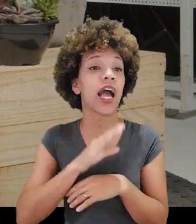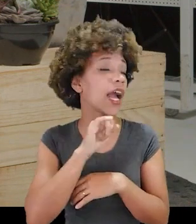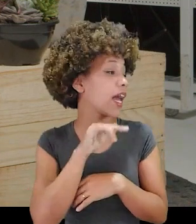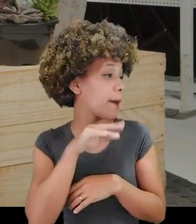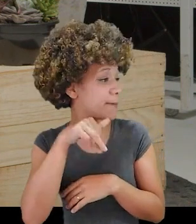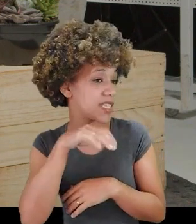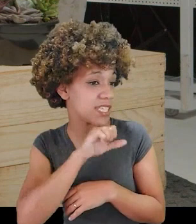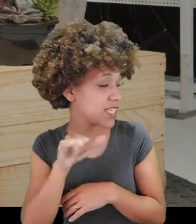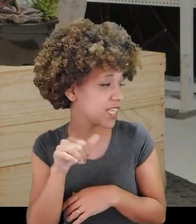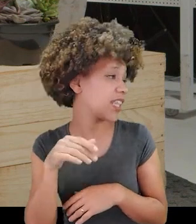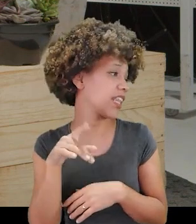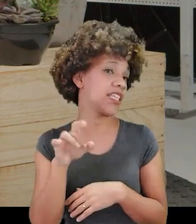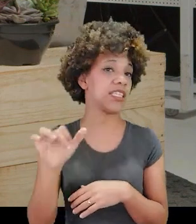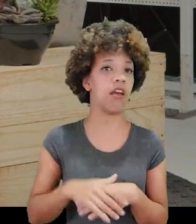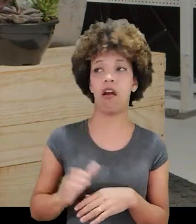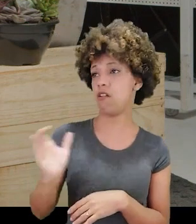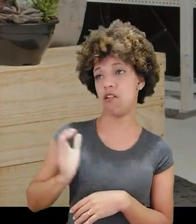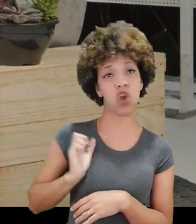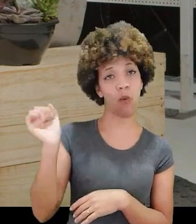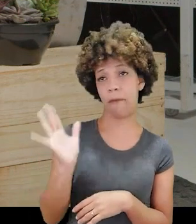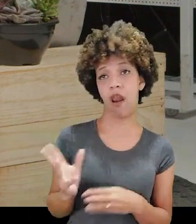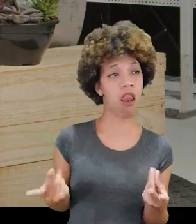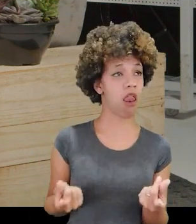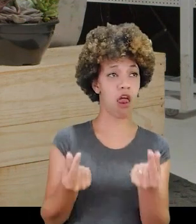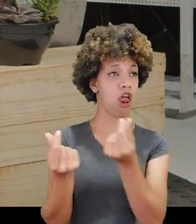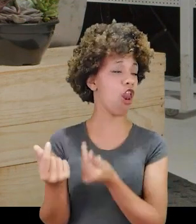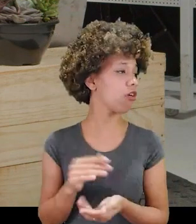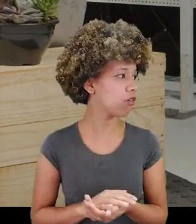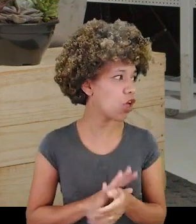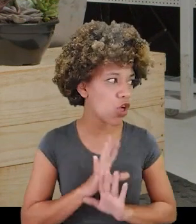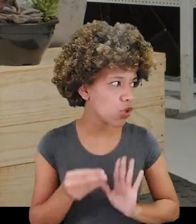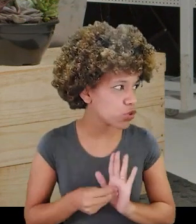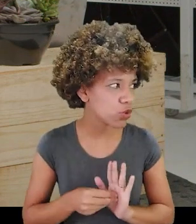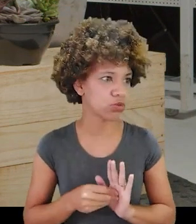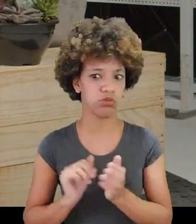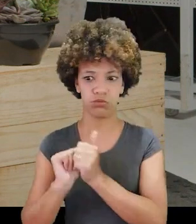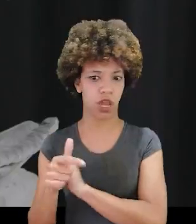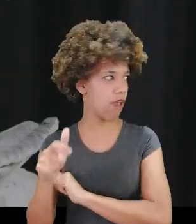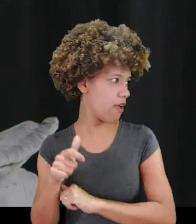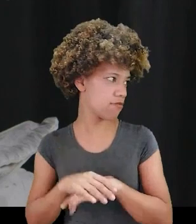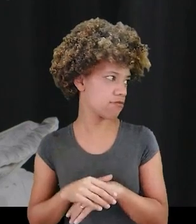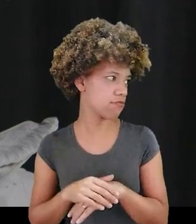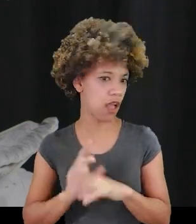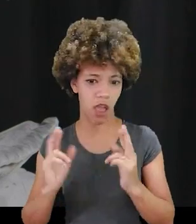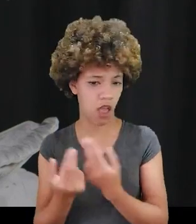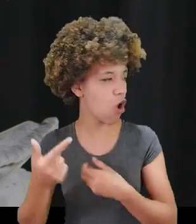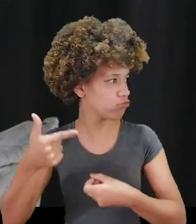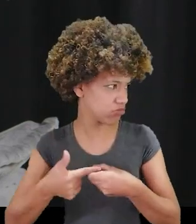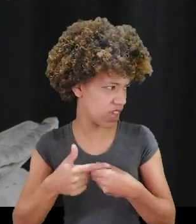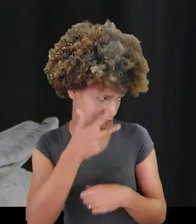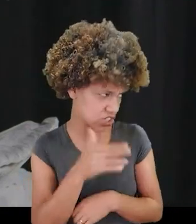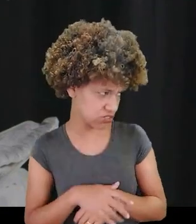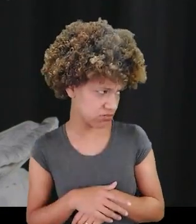postos de gasolina encarar massinha tá maluco cara ficou Milionária abre o posto de gasolina todos jogador abriu o posto de gasolina é um